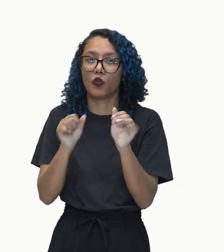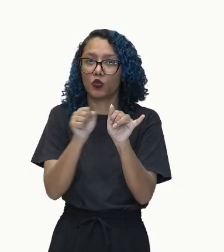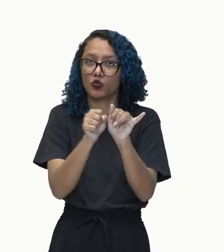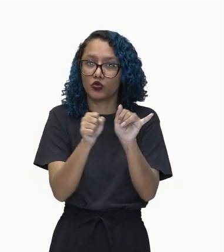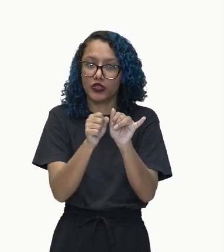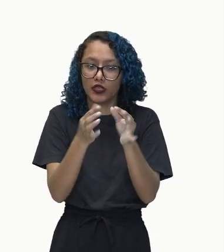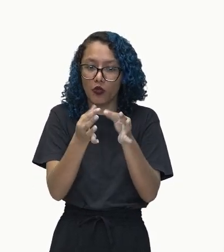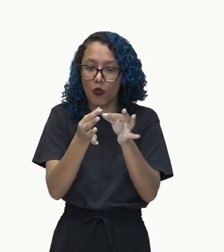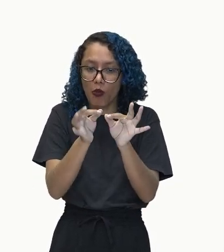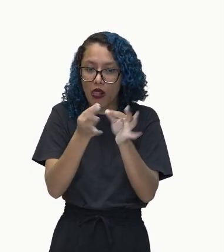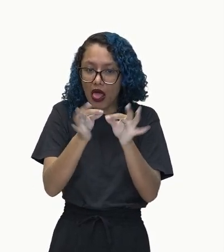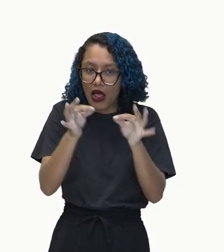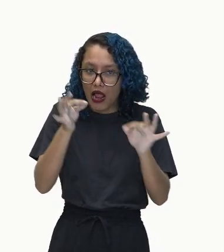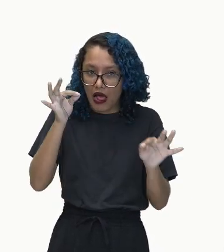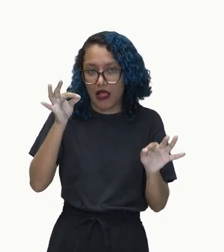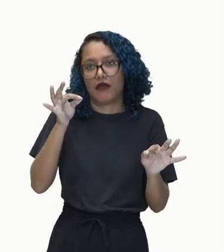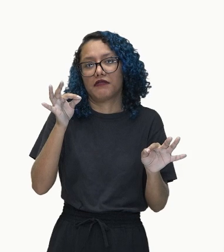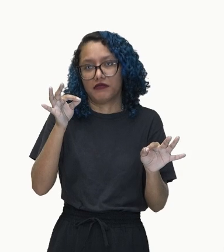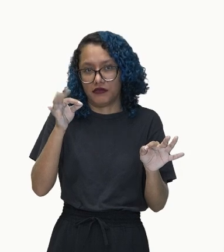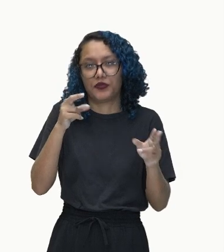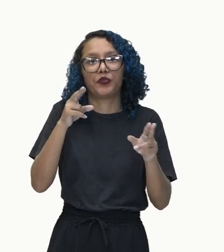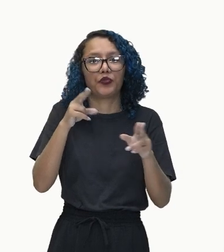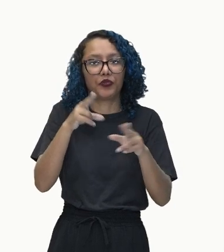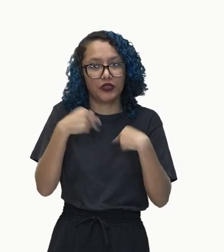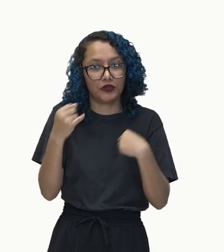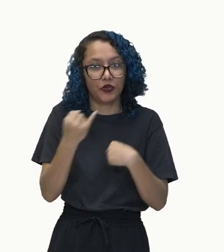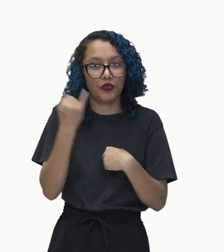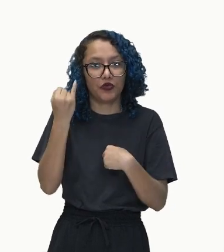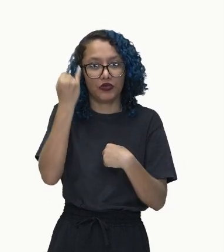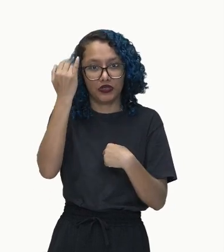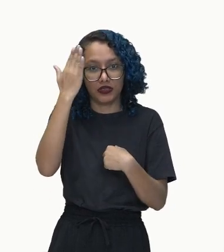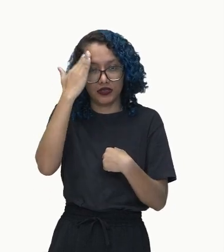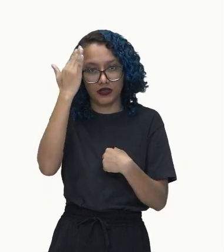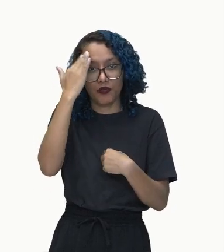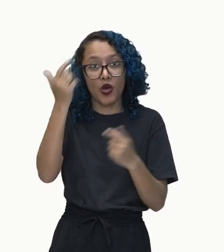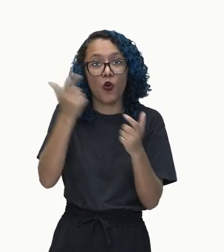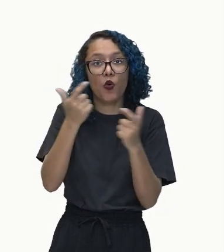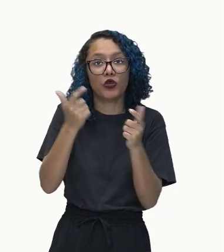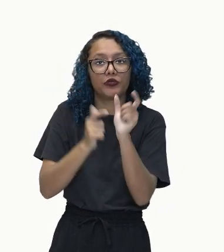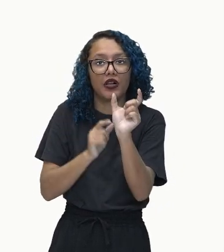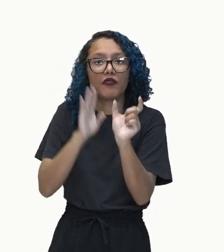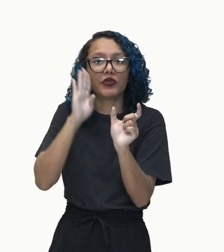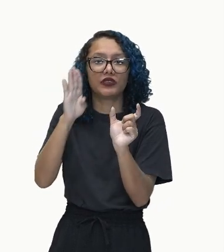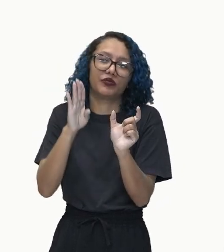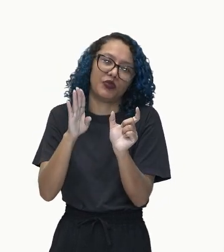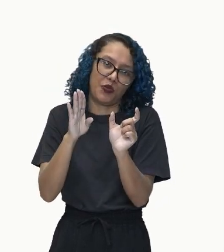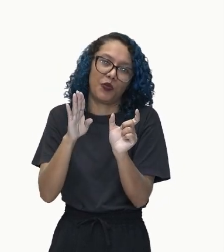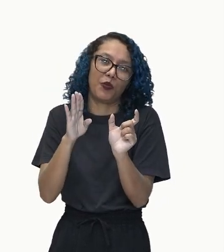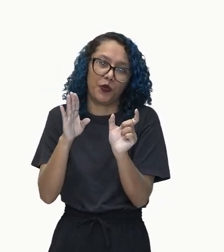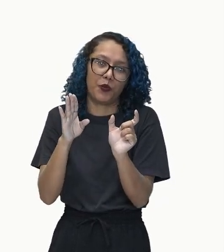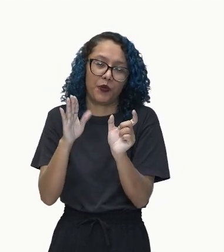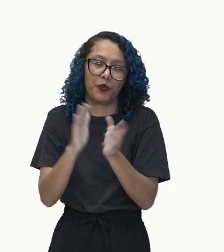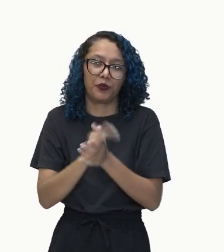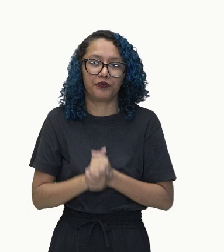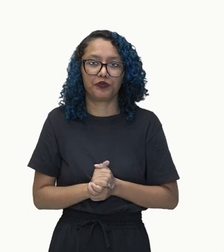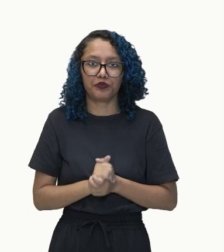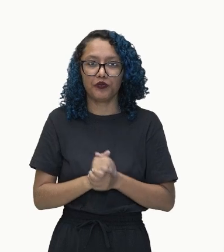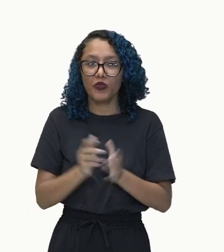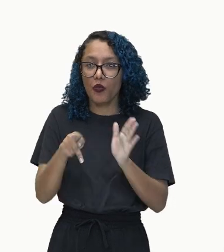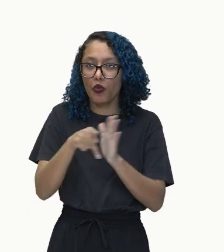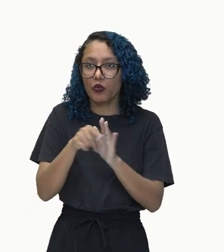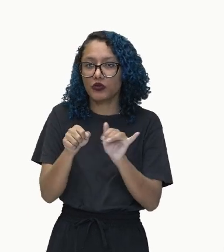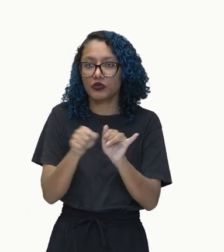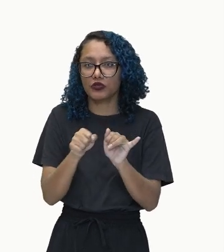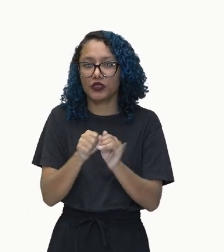Por isso é importante de nós acharmos o núcleo do sujeito. Olha só, quem